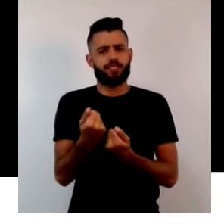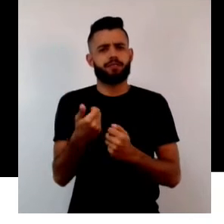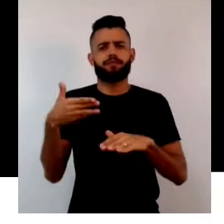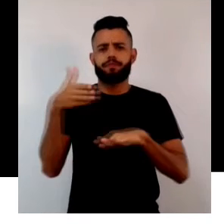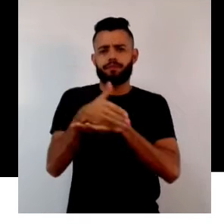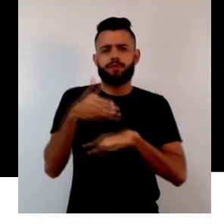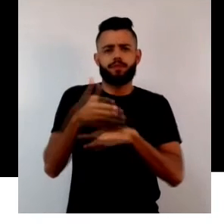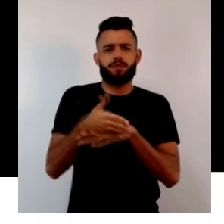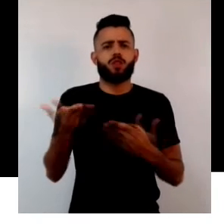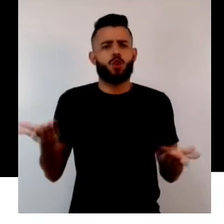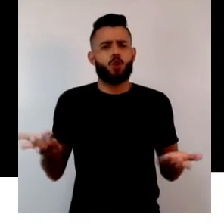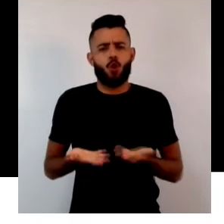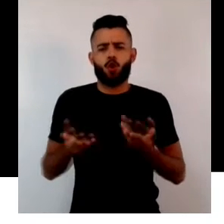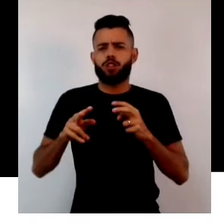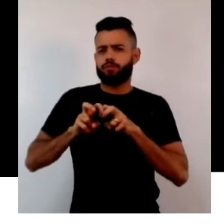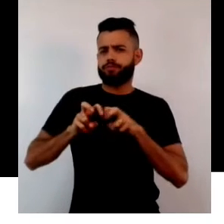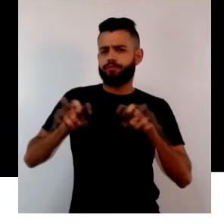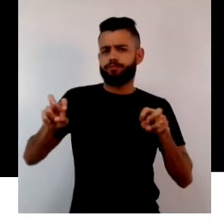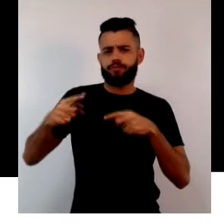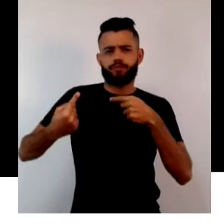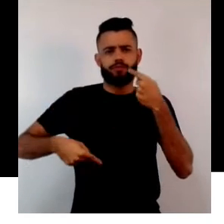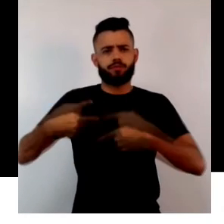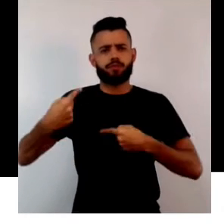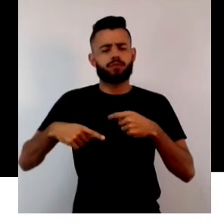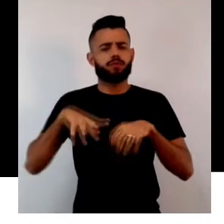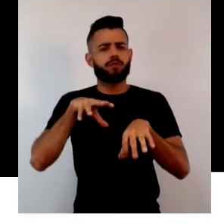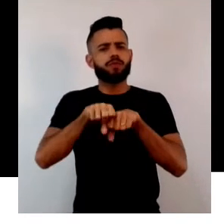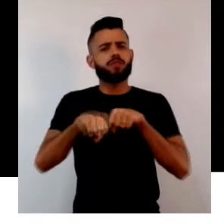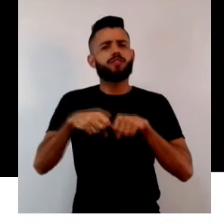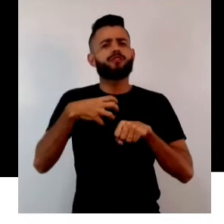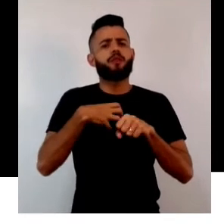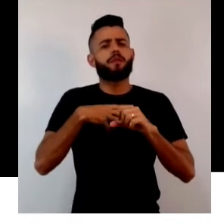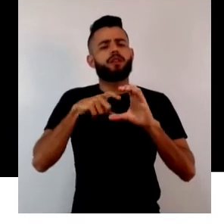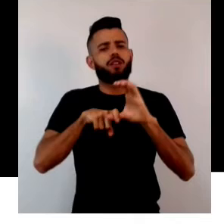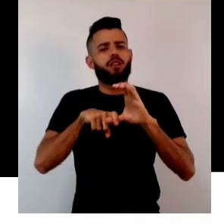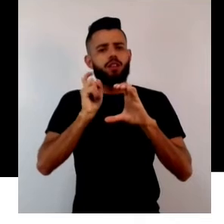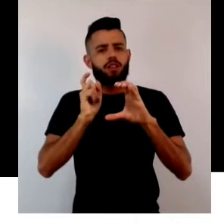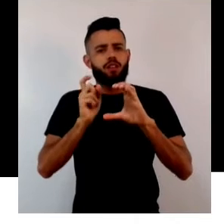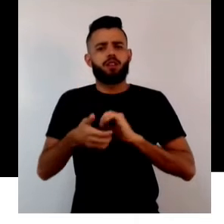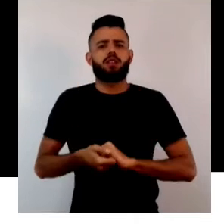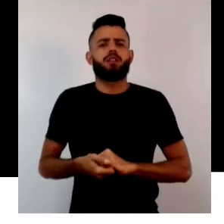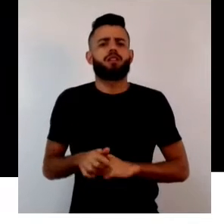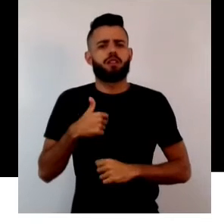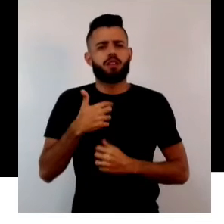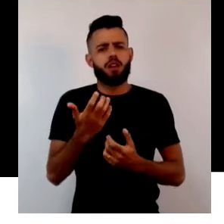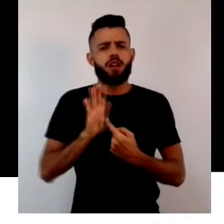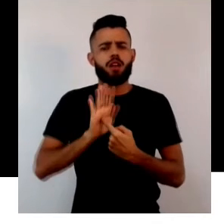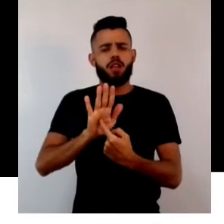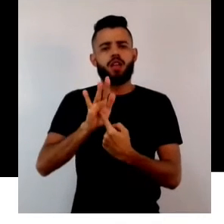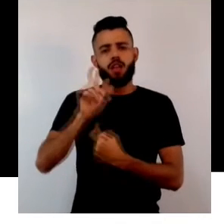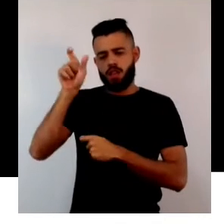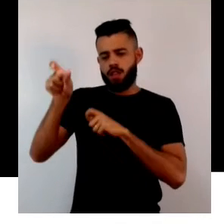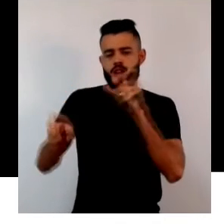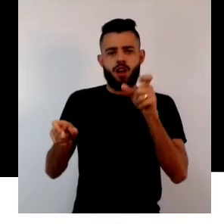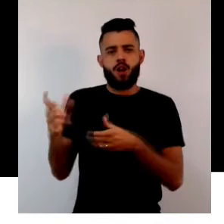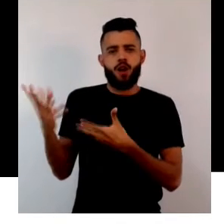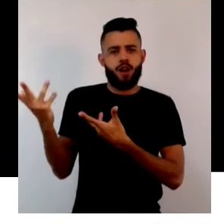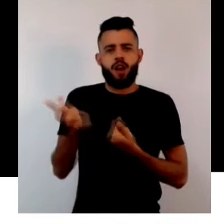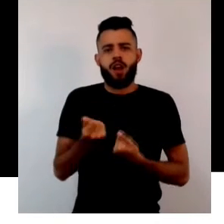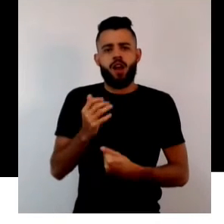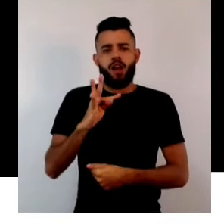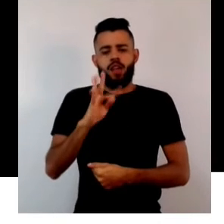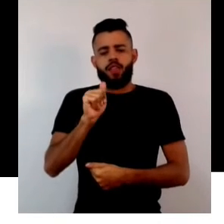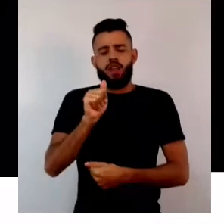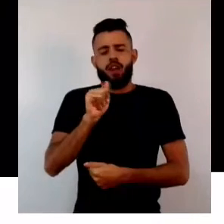né? Informação como forma de emancipação. Quero apresentar para vocês nossas convidadas. Primeiro, a Thaís Fabres, né? A